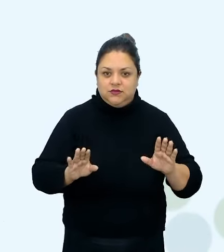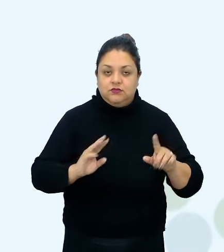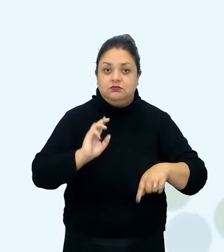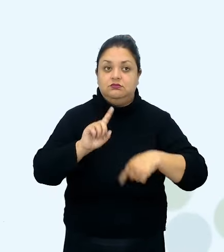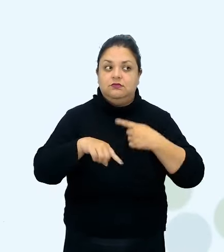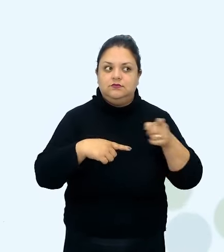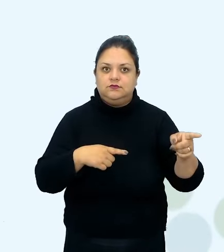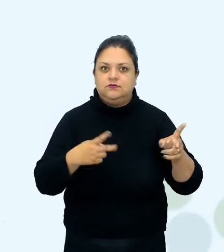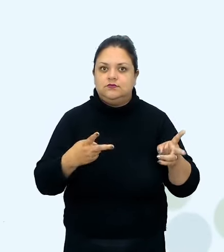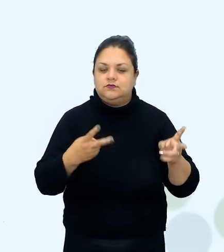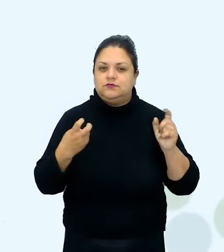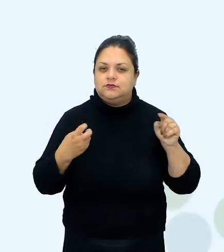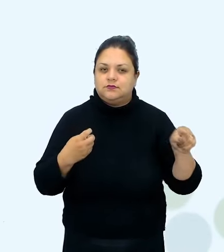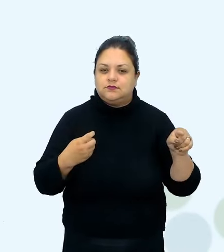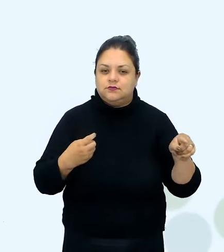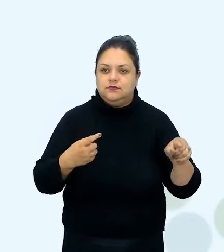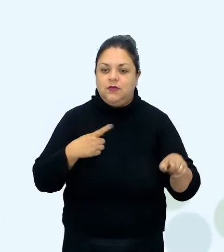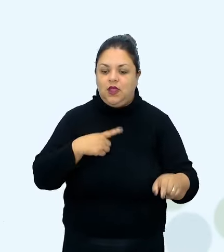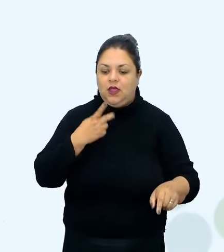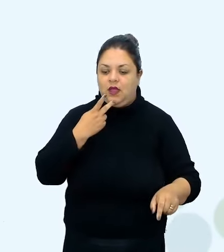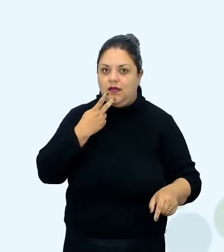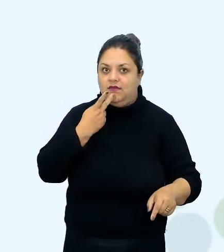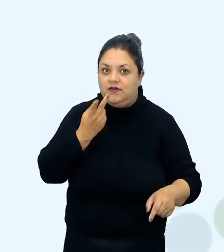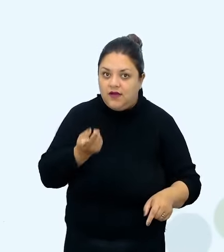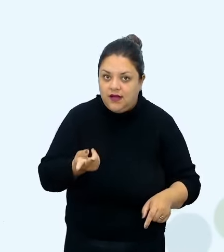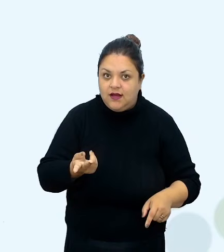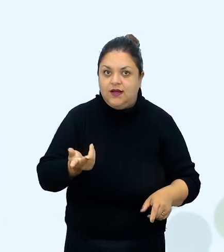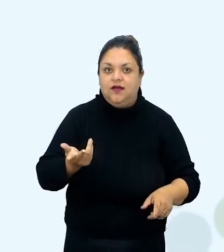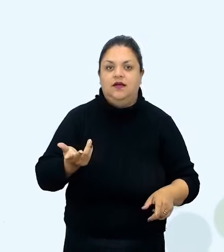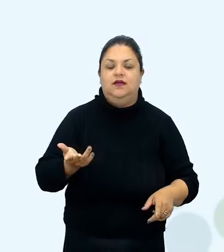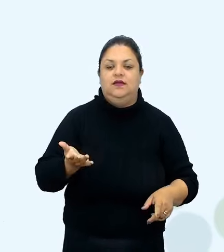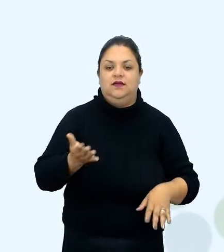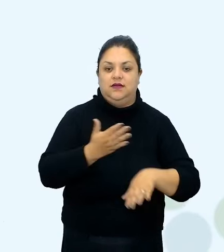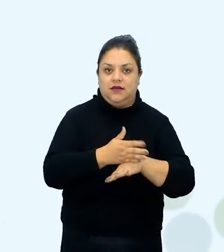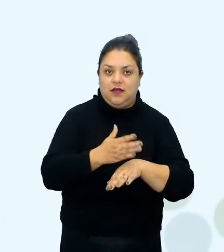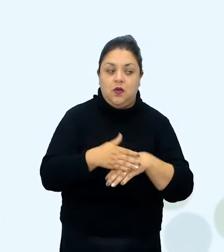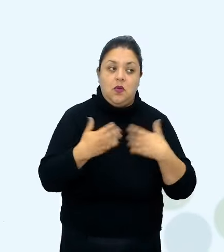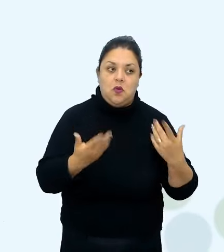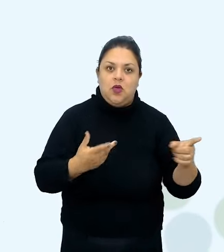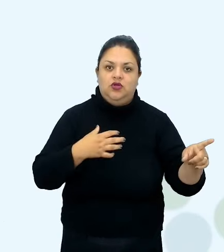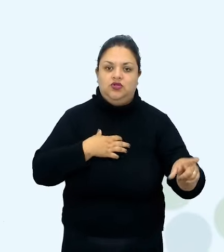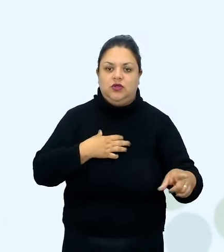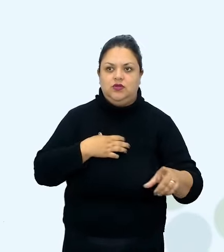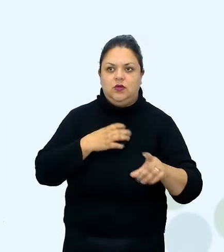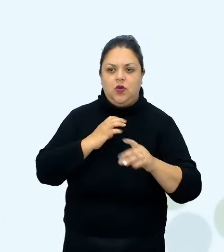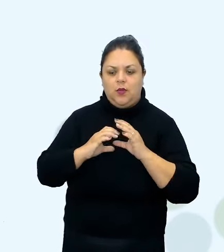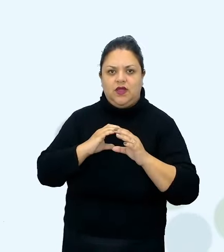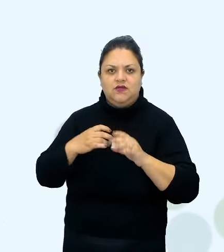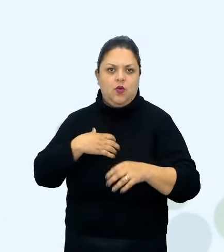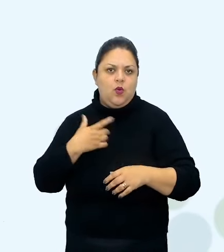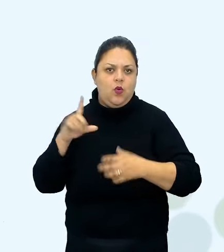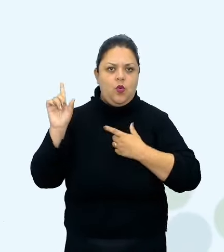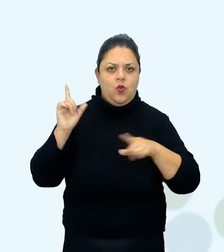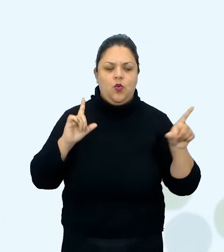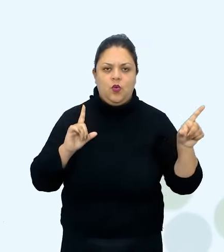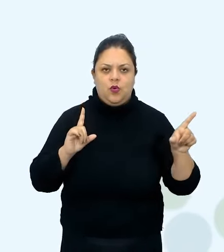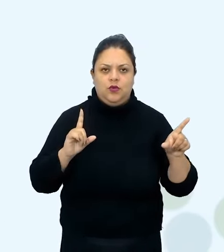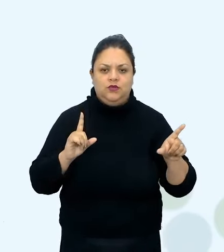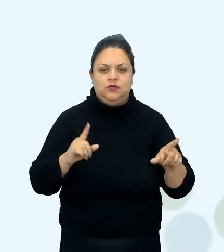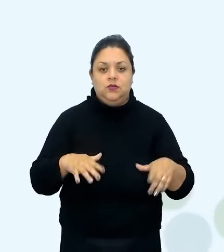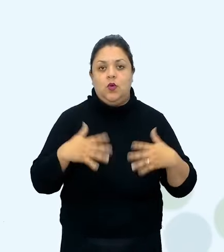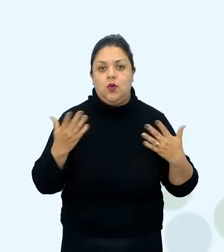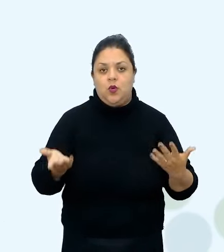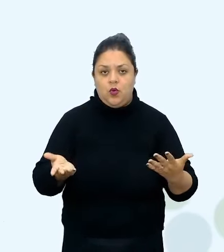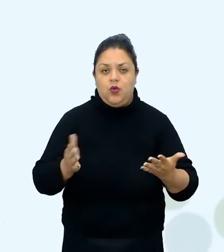talvez, ou ter uma fala, né, ou vai ter uma comunicação alternativa, né, ou vai usar